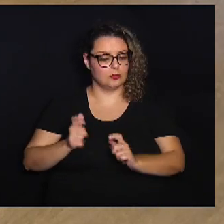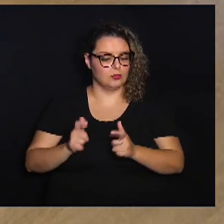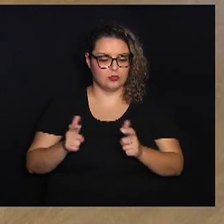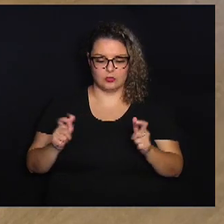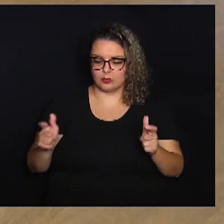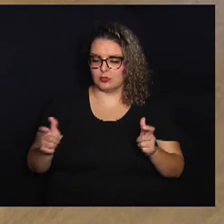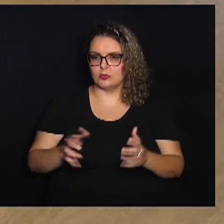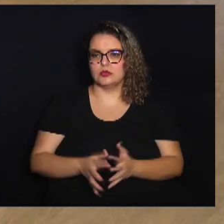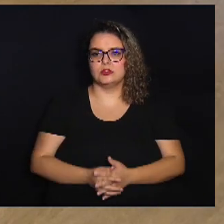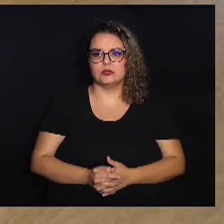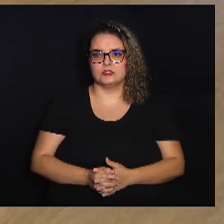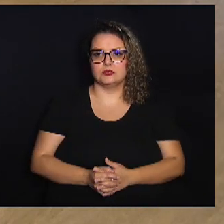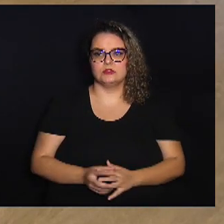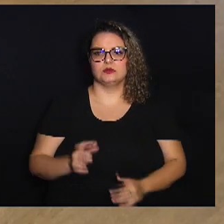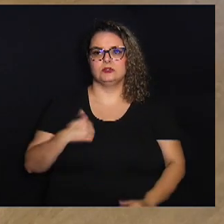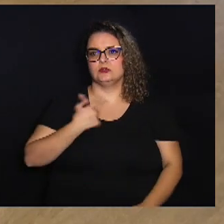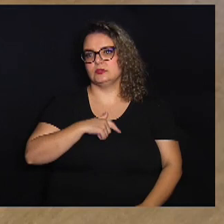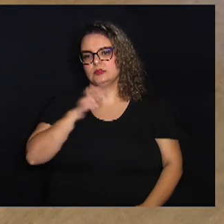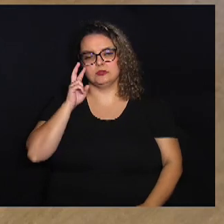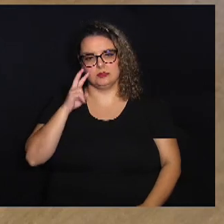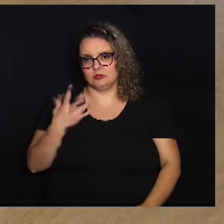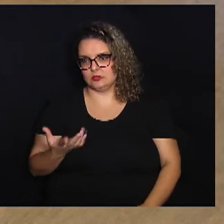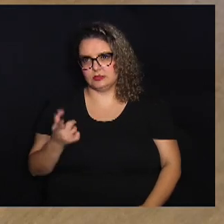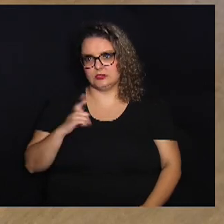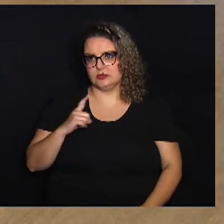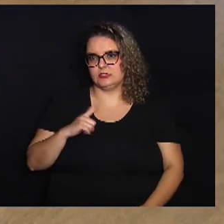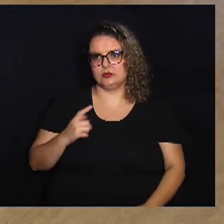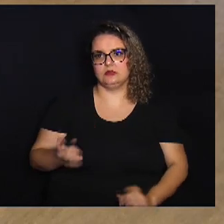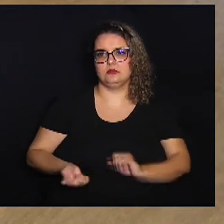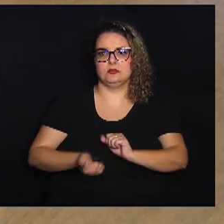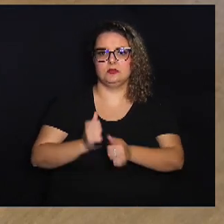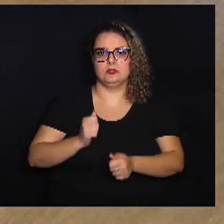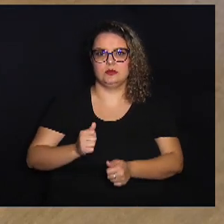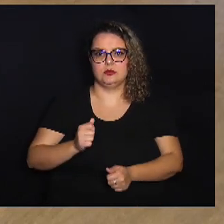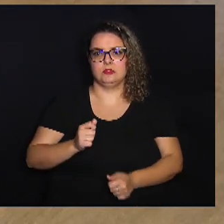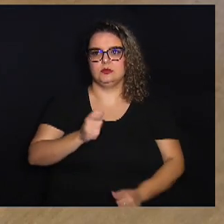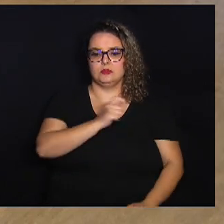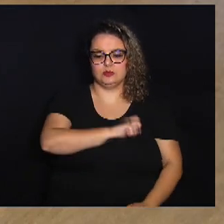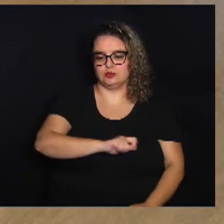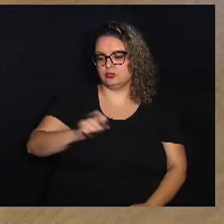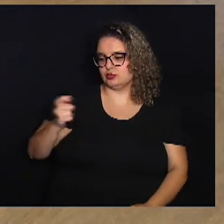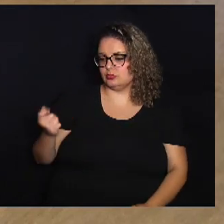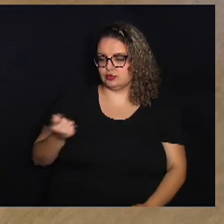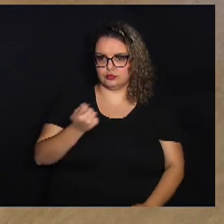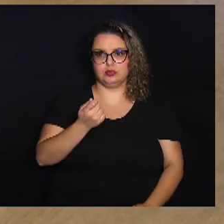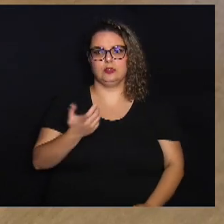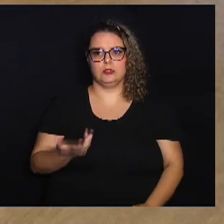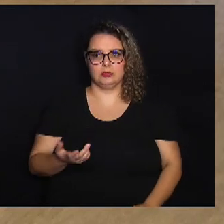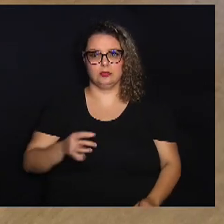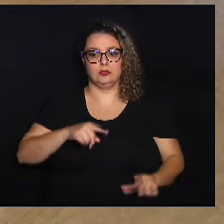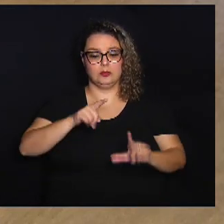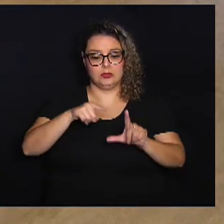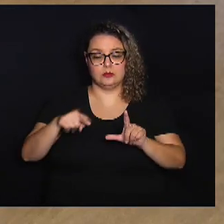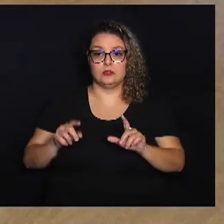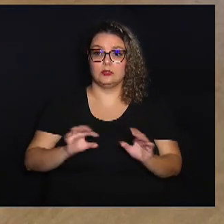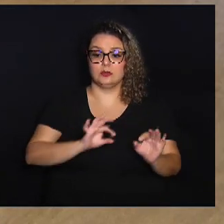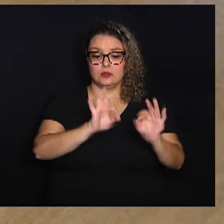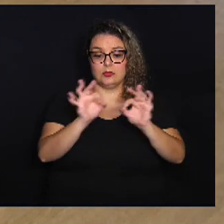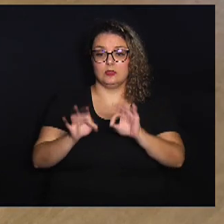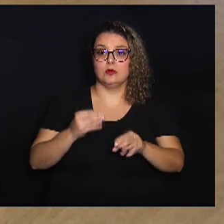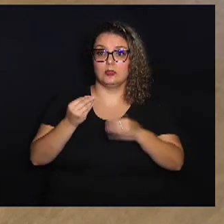Assim, a gente vê, tem jogadores de tênis que eles têm um estatístico que acompanha para saber como é que vai